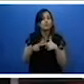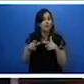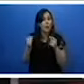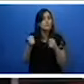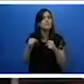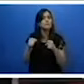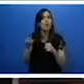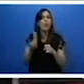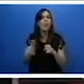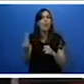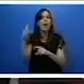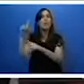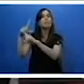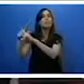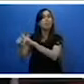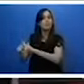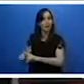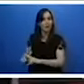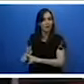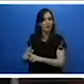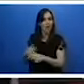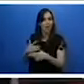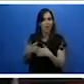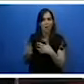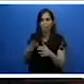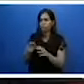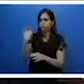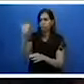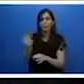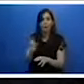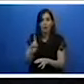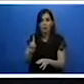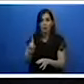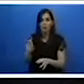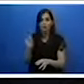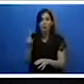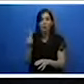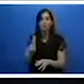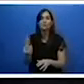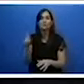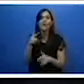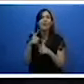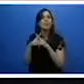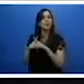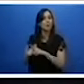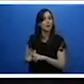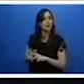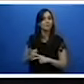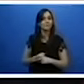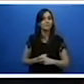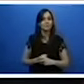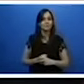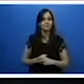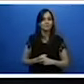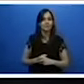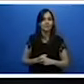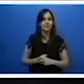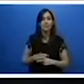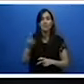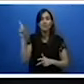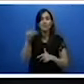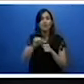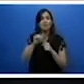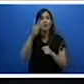vão utilizar a tabuada, tá? Não é para armar ainda por enquanto. E Você vai copiar